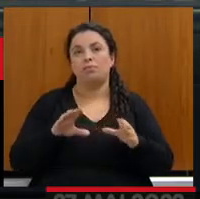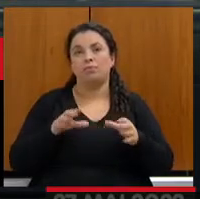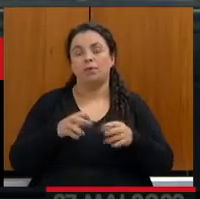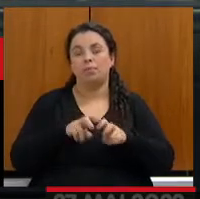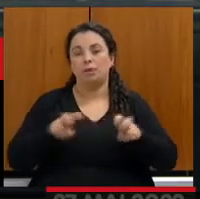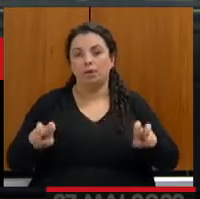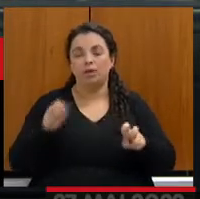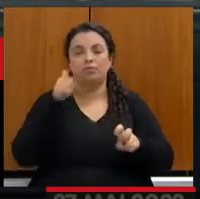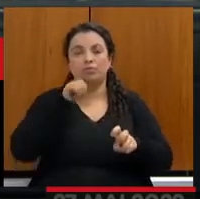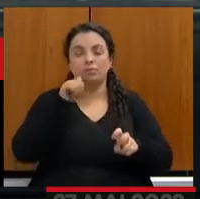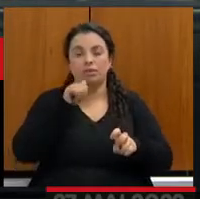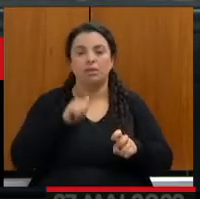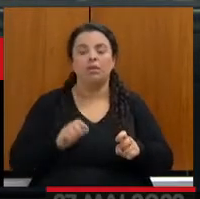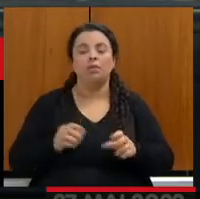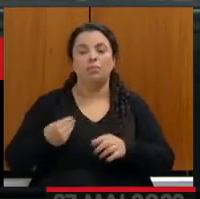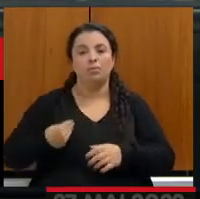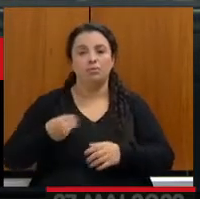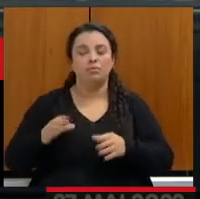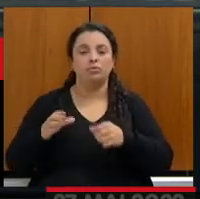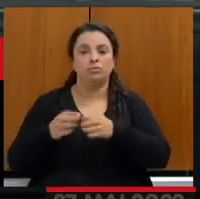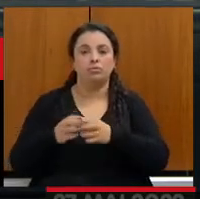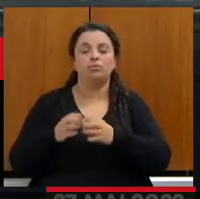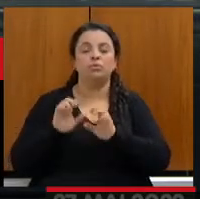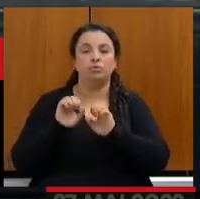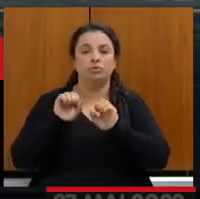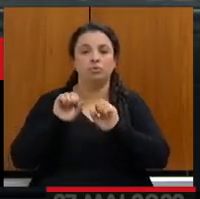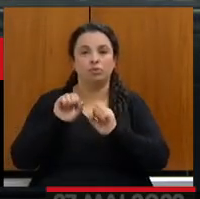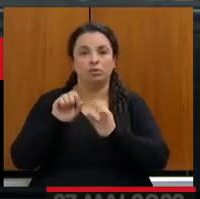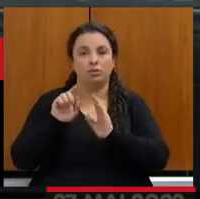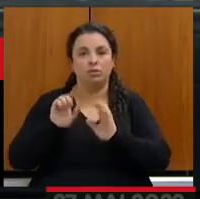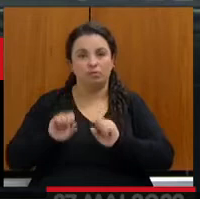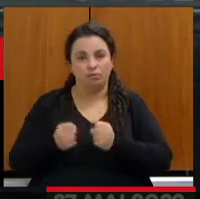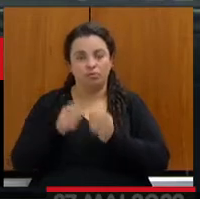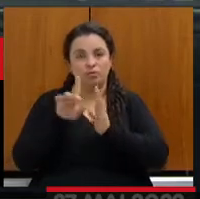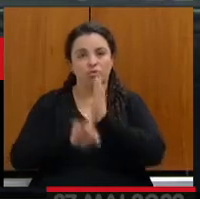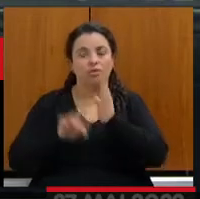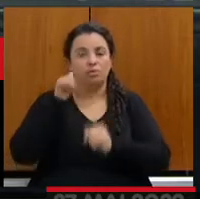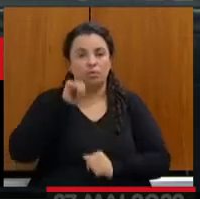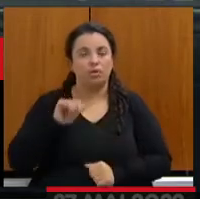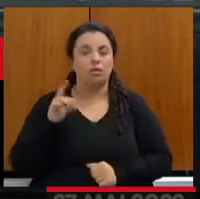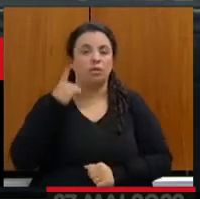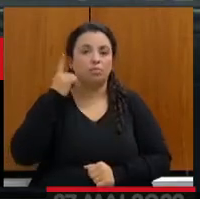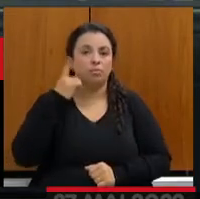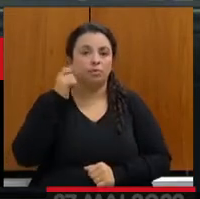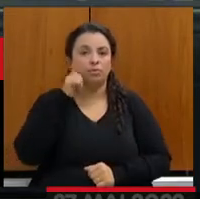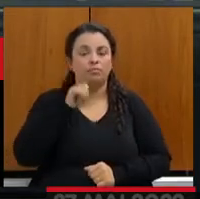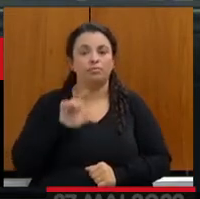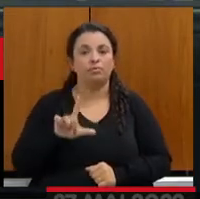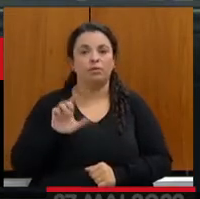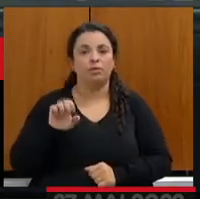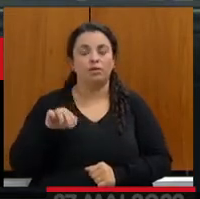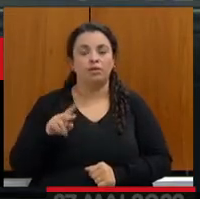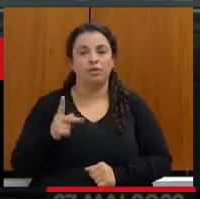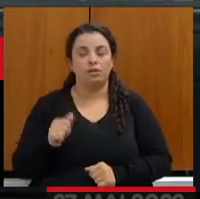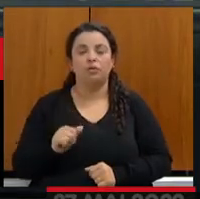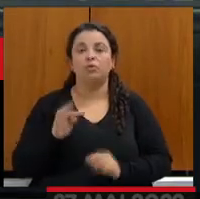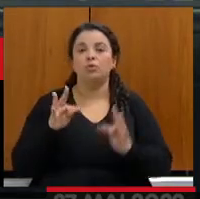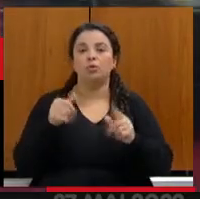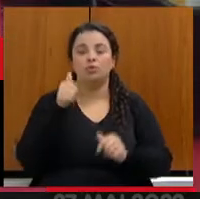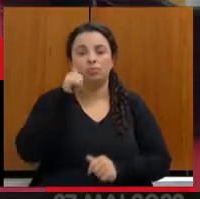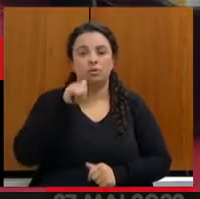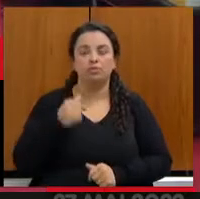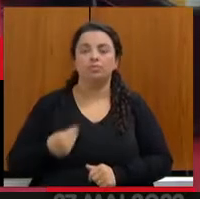Legislativa do Estado de Minas Gerais Deputado A Leninha senhoras presentes neste plenário